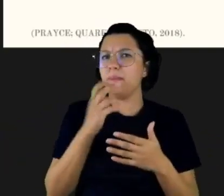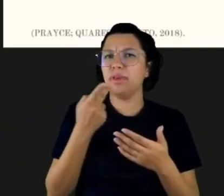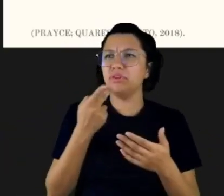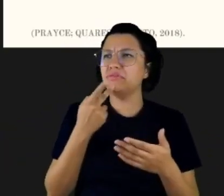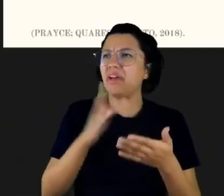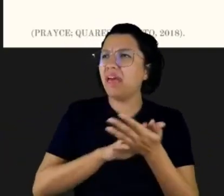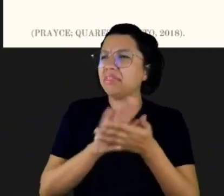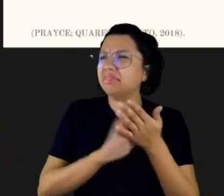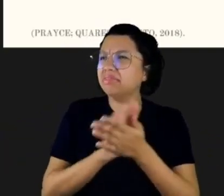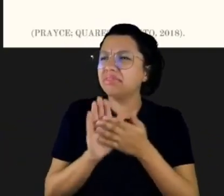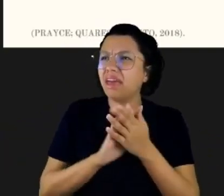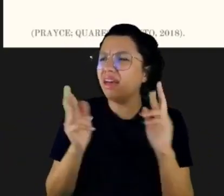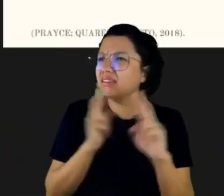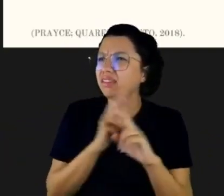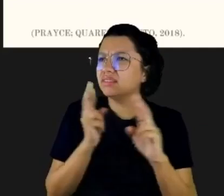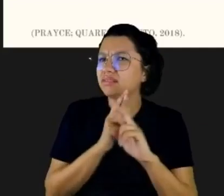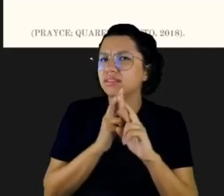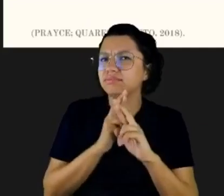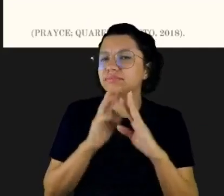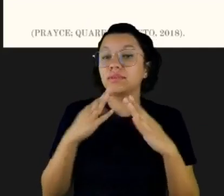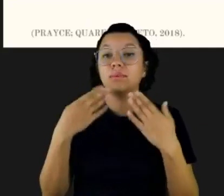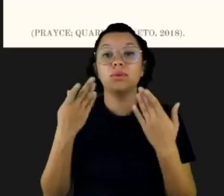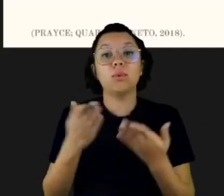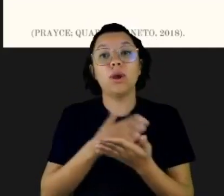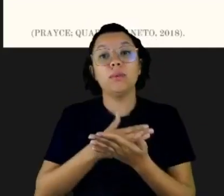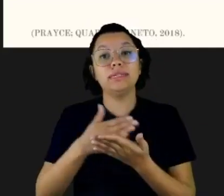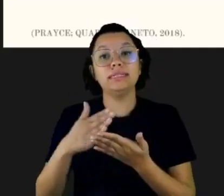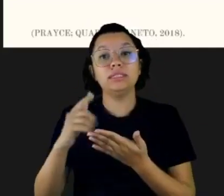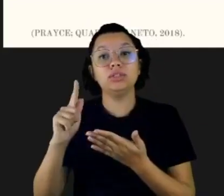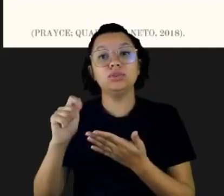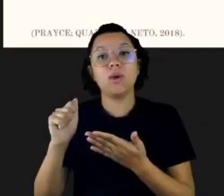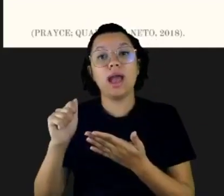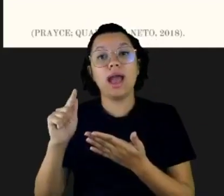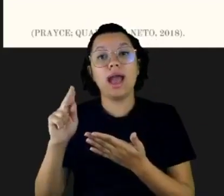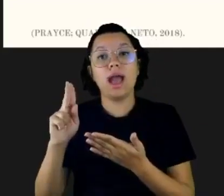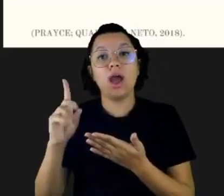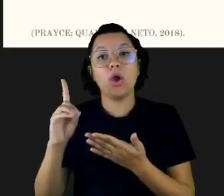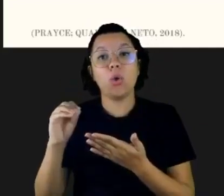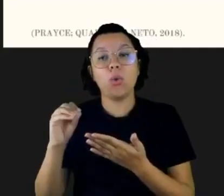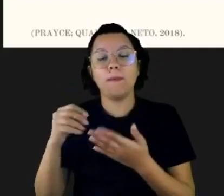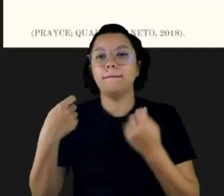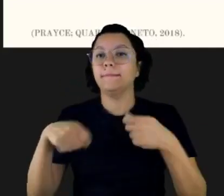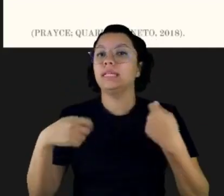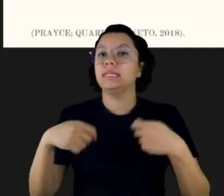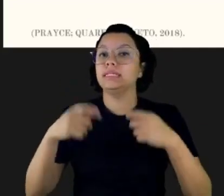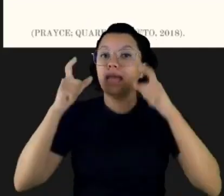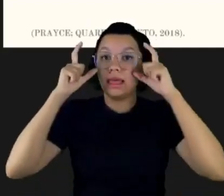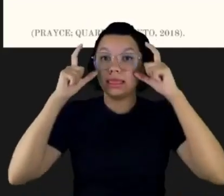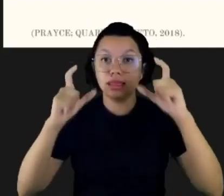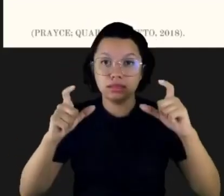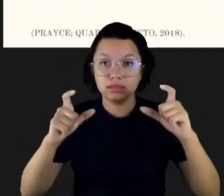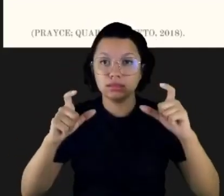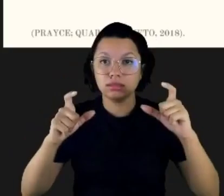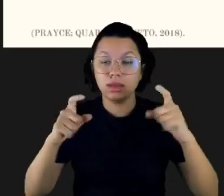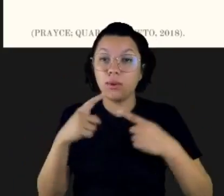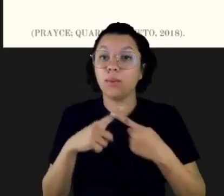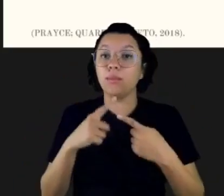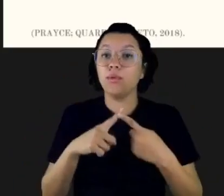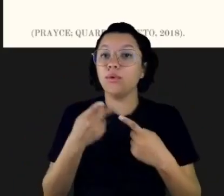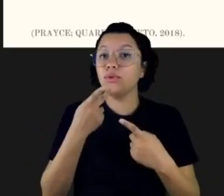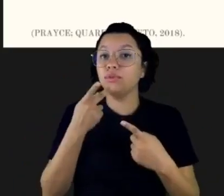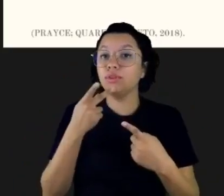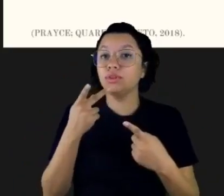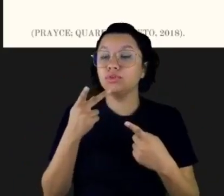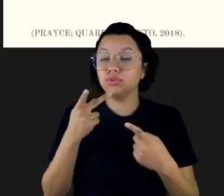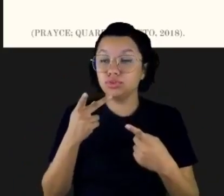coisa. Quando é um início agudo, a gente precisa estar atento, porque a gente pode estar falando de um quadro de